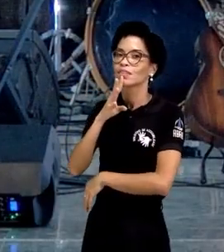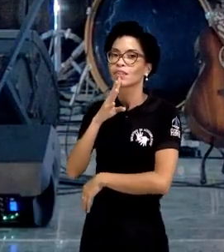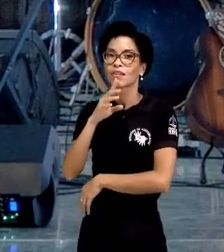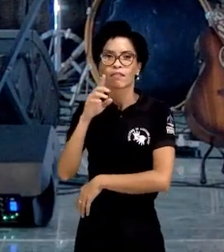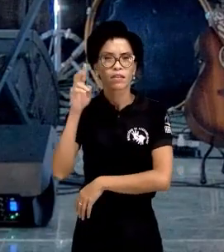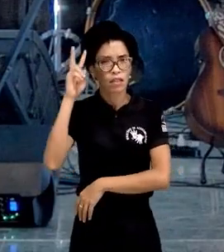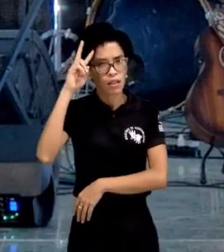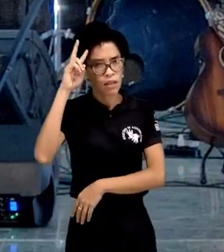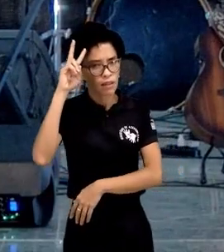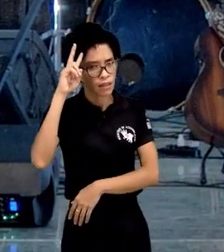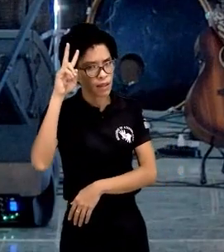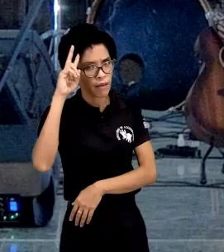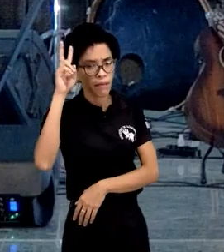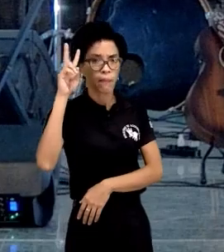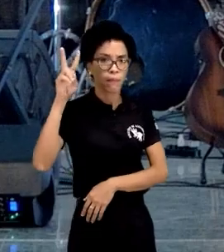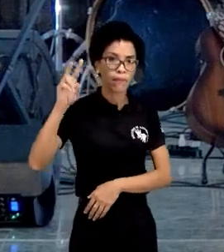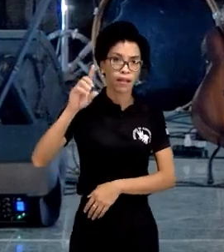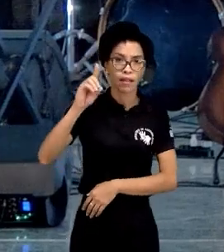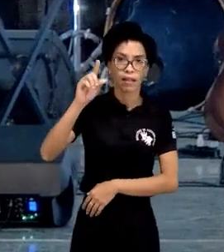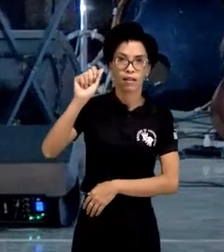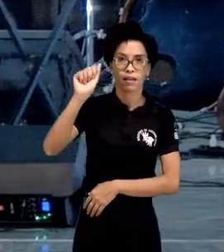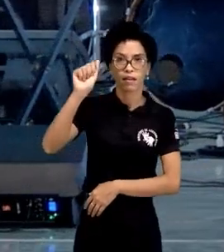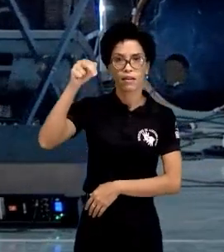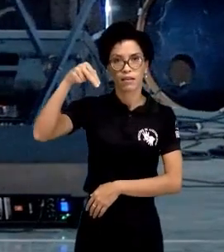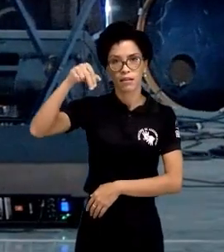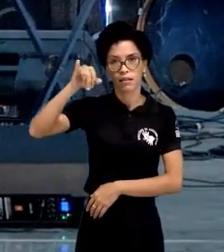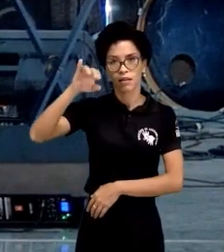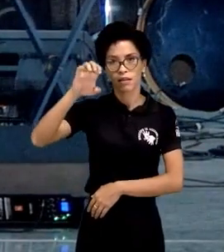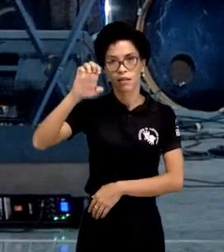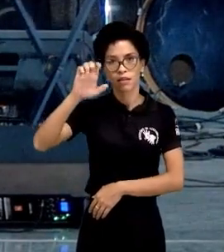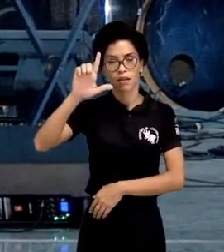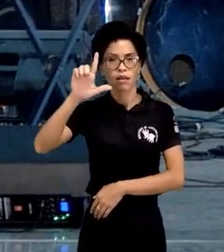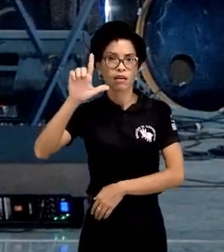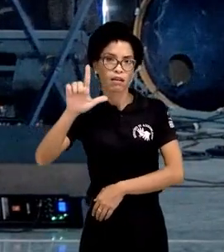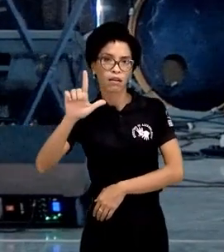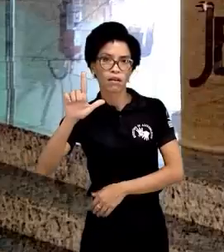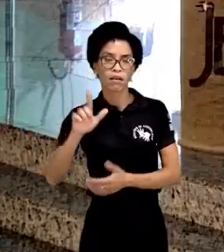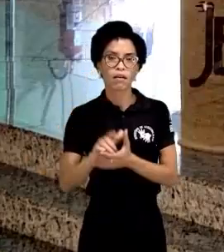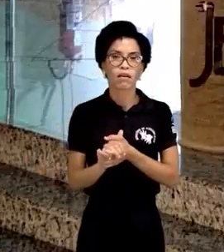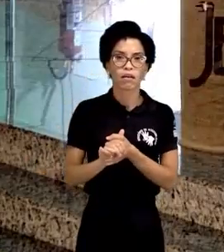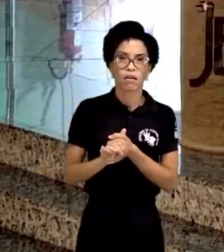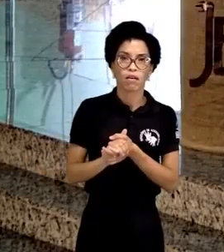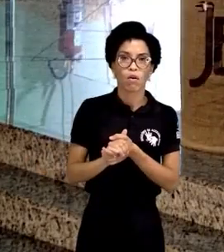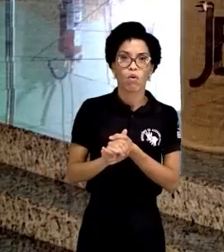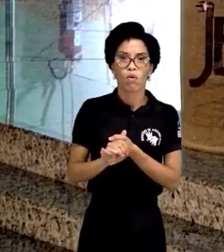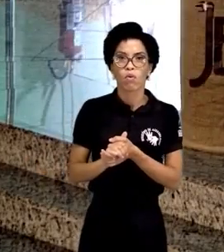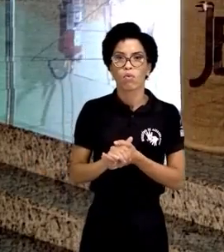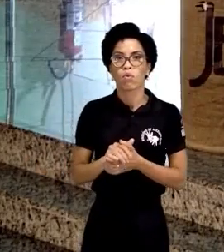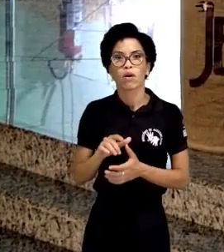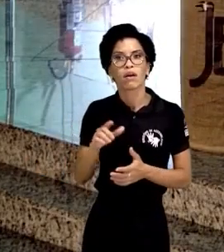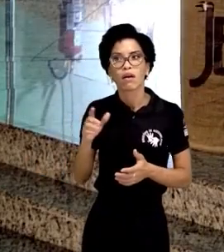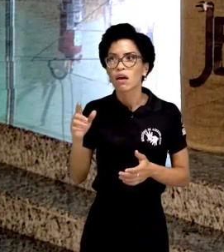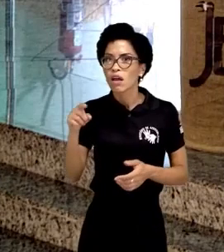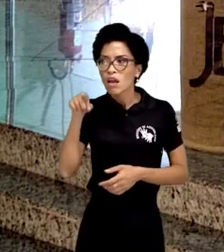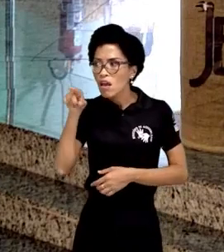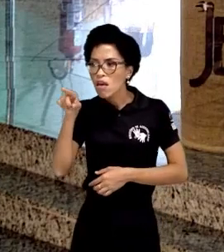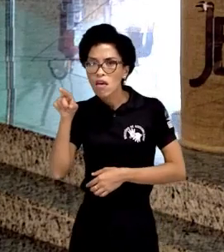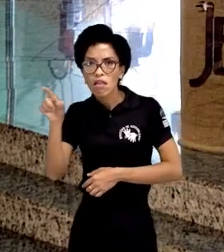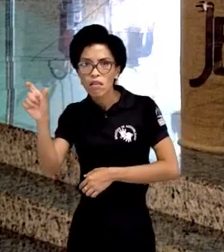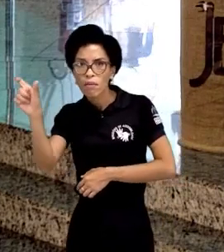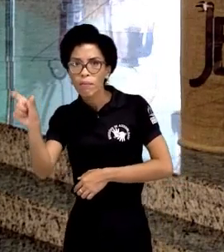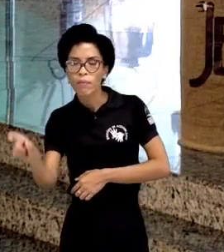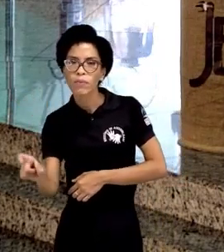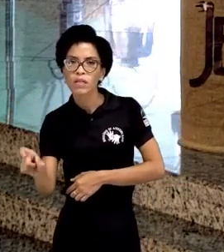conturbado, aquele homem promoveu mudança, mostrando a diferença e levando as pessoas para quem era o